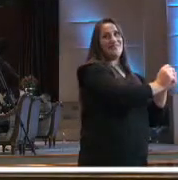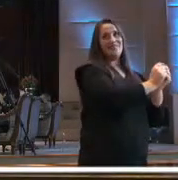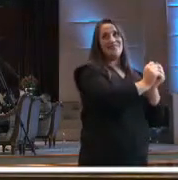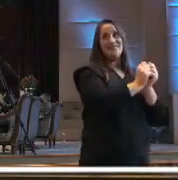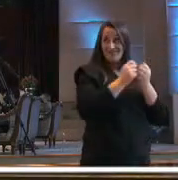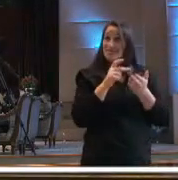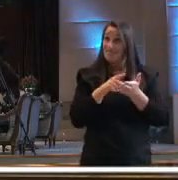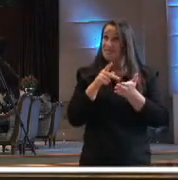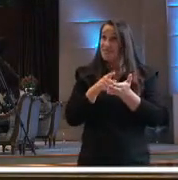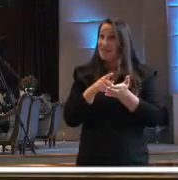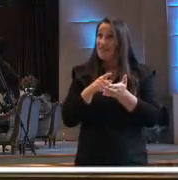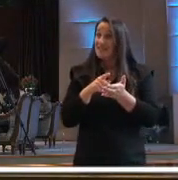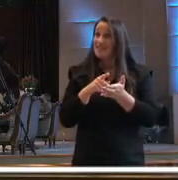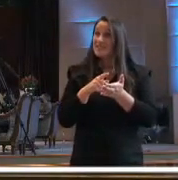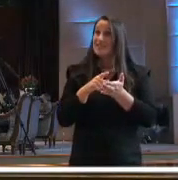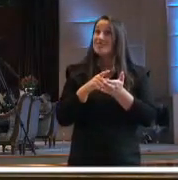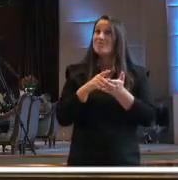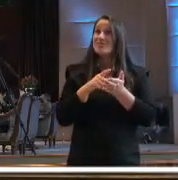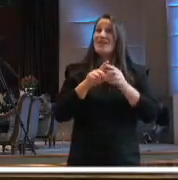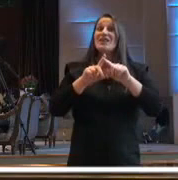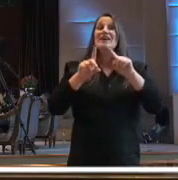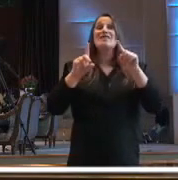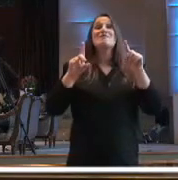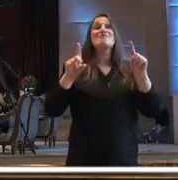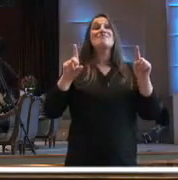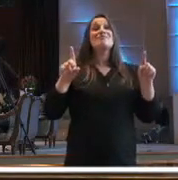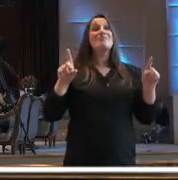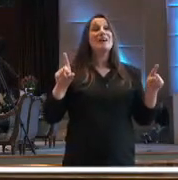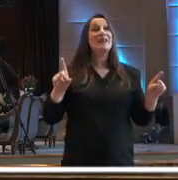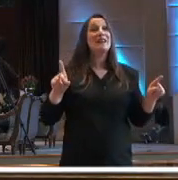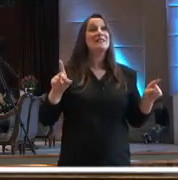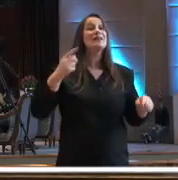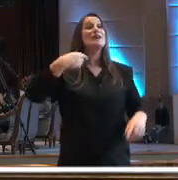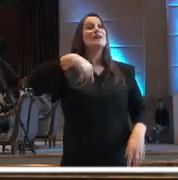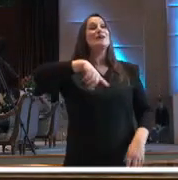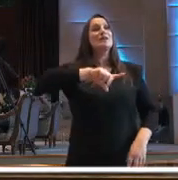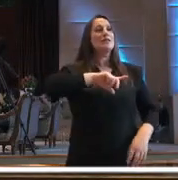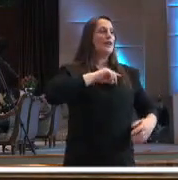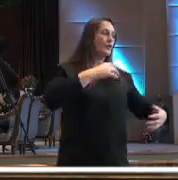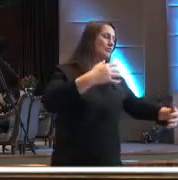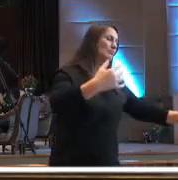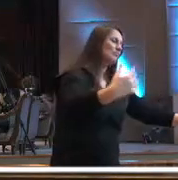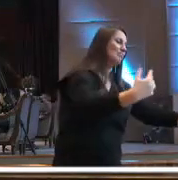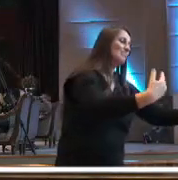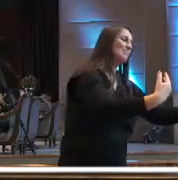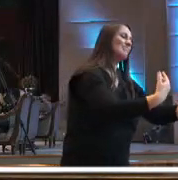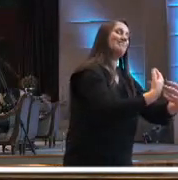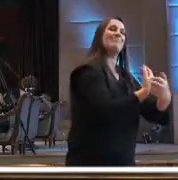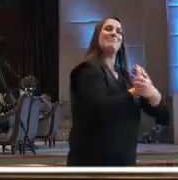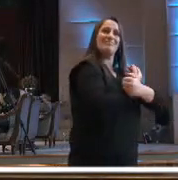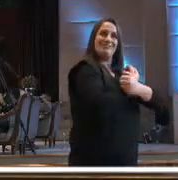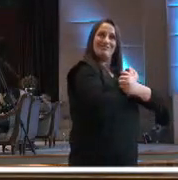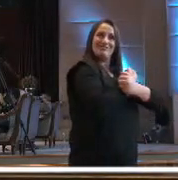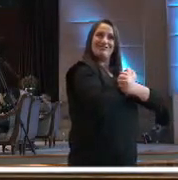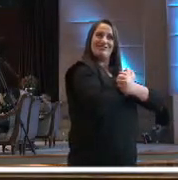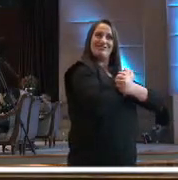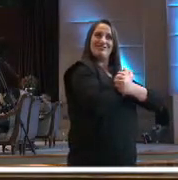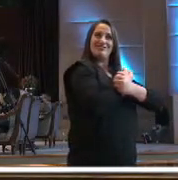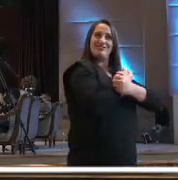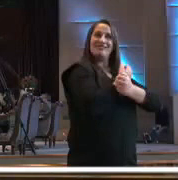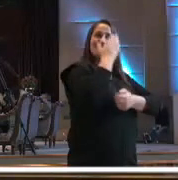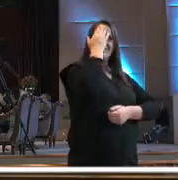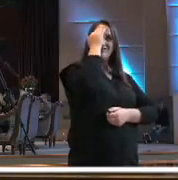verdade, a gente os envolve nos nossos braços. E aqui é uma